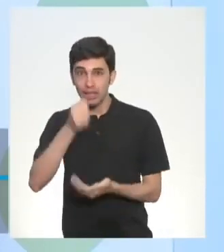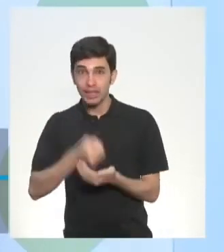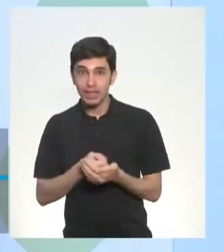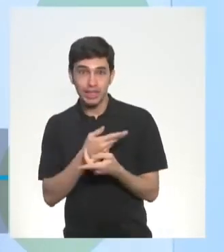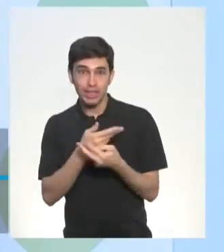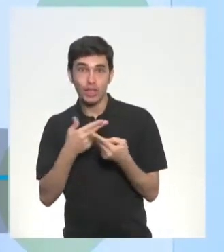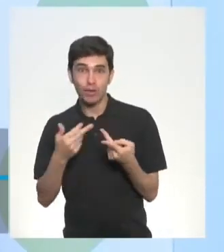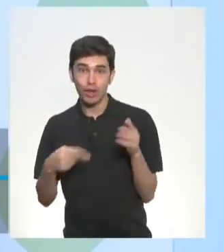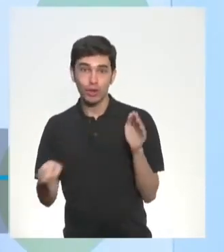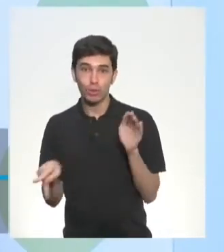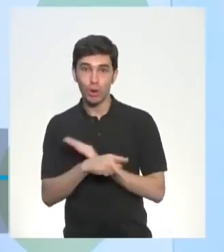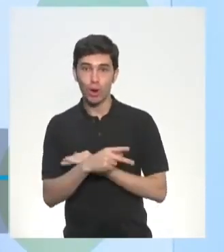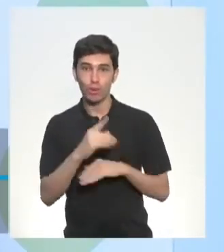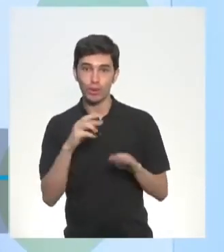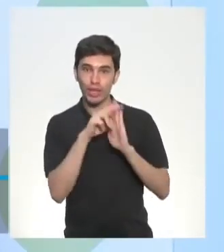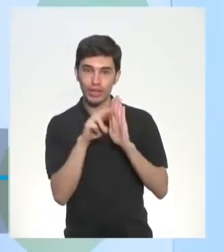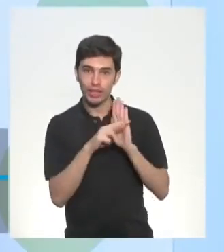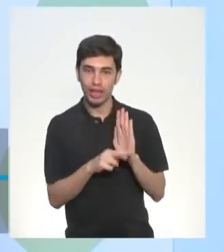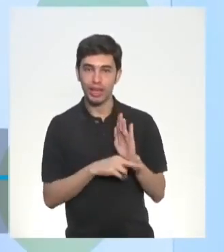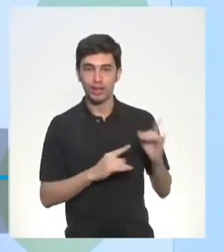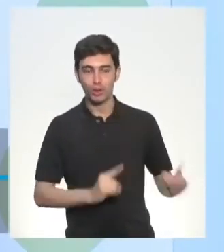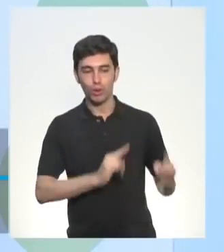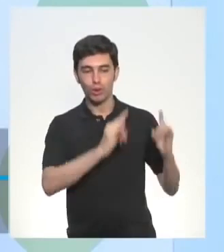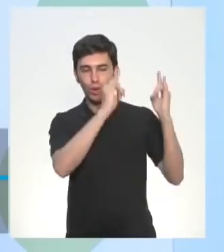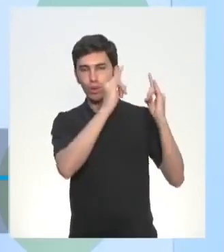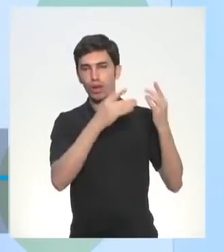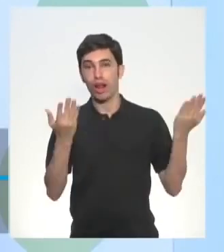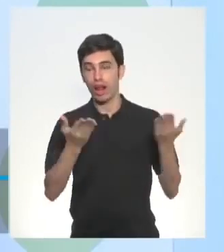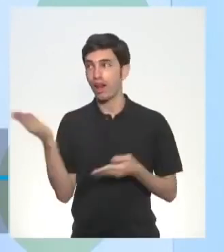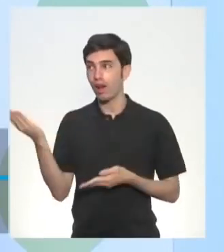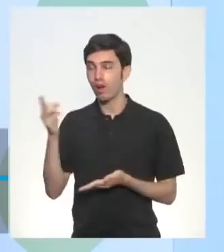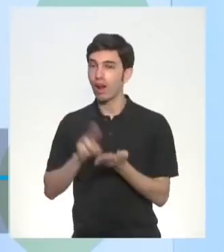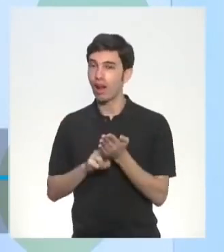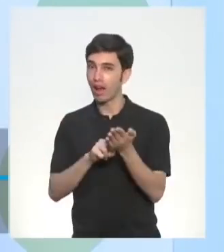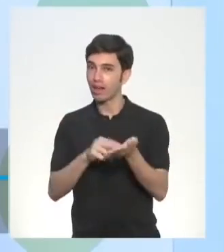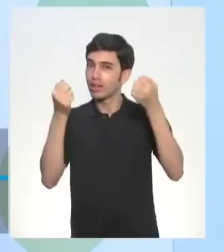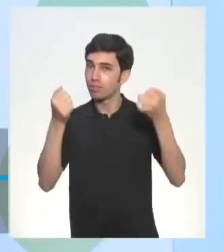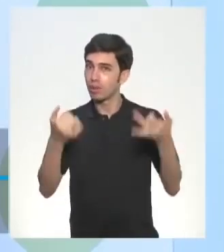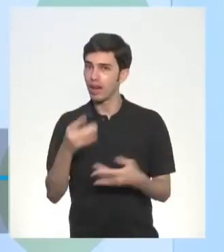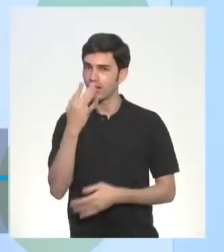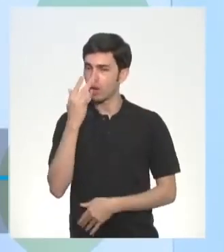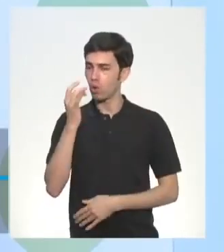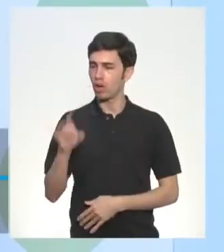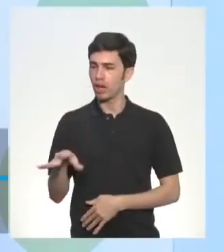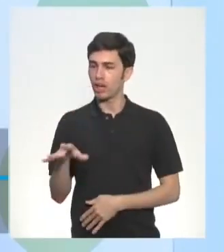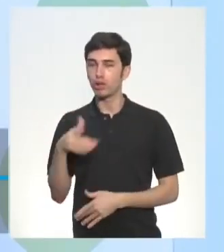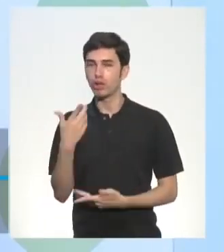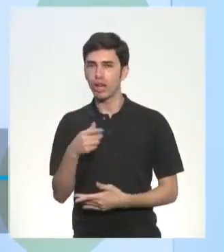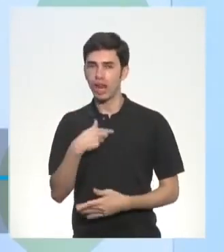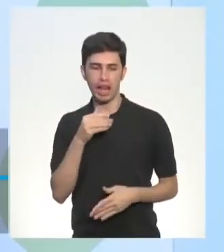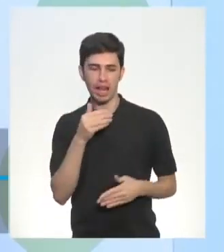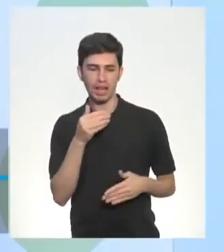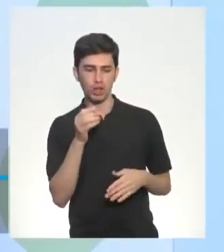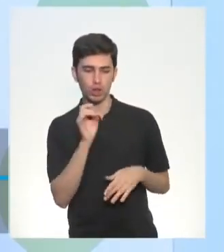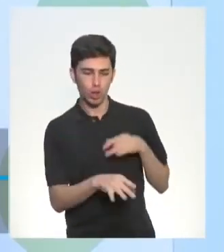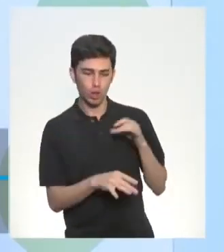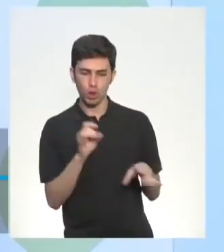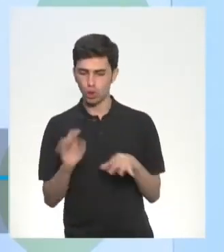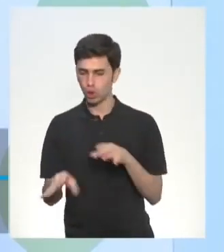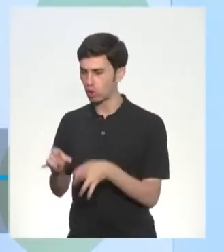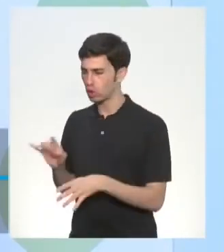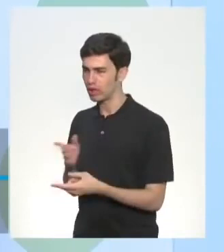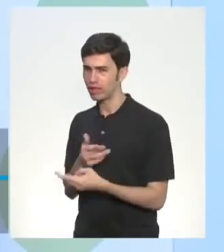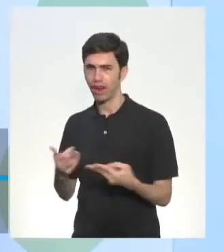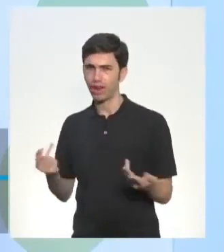nesse caso, tem aí um assunto importante, que é o lixo sendo descartado de forma inadequada. Percebam quantas cartas, quantos tipos